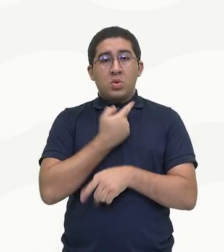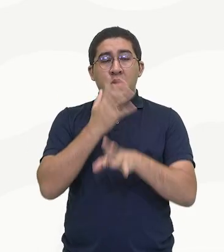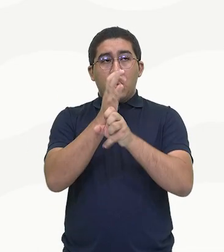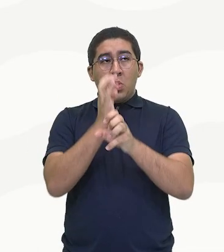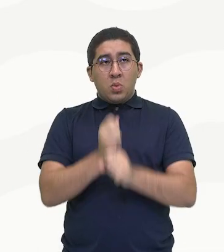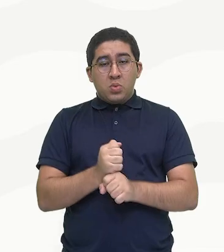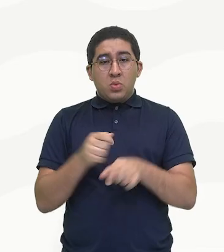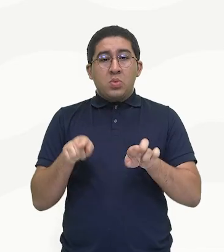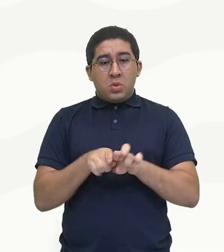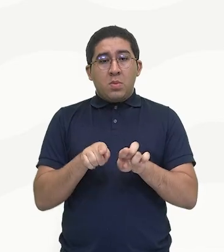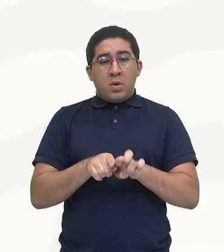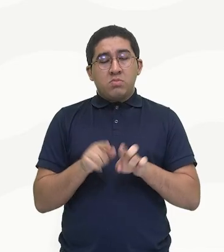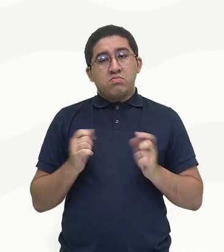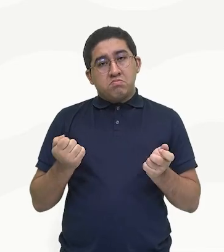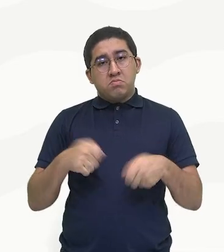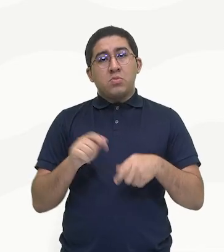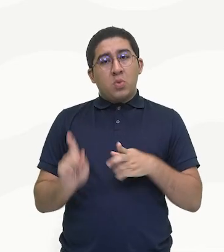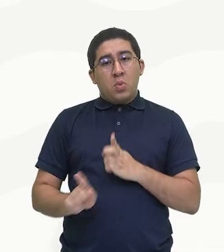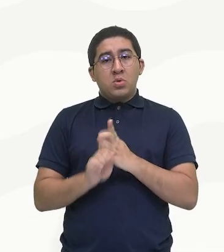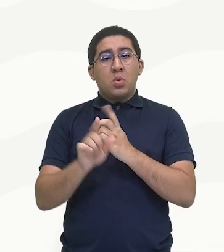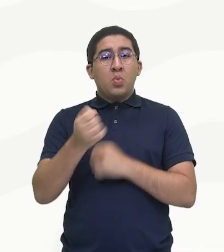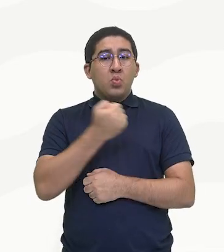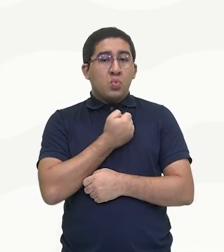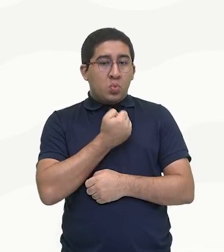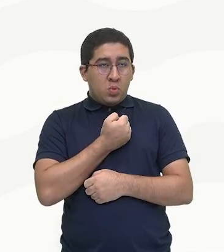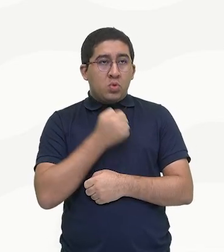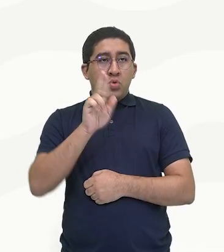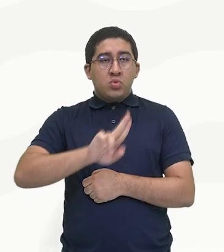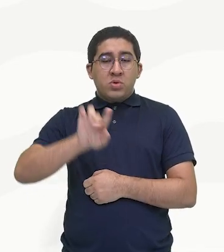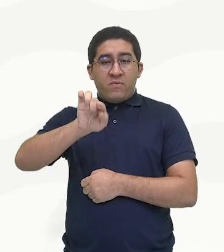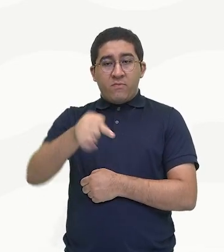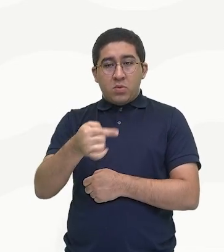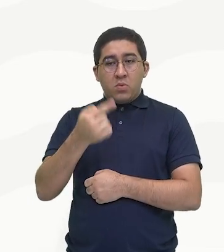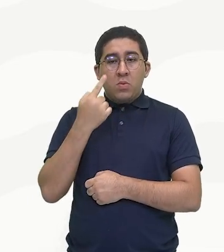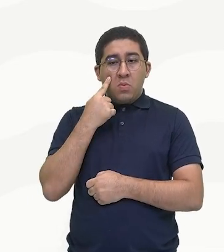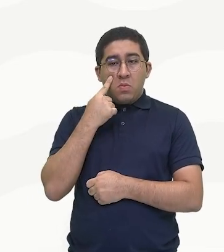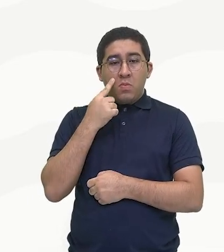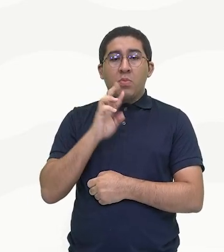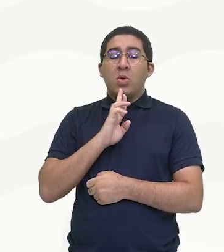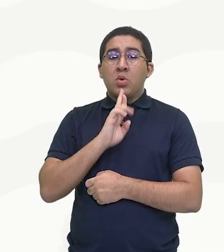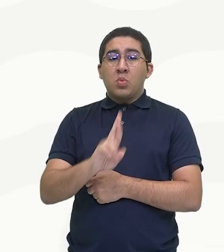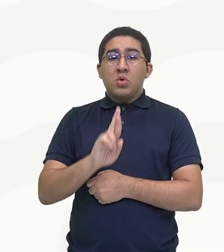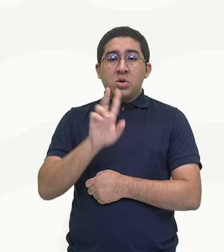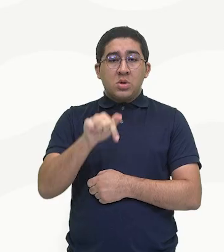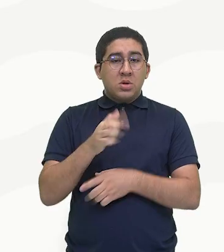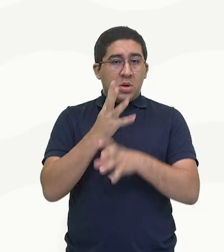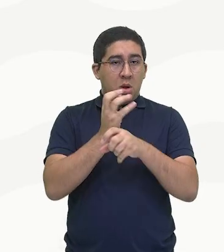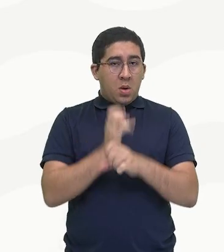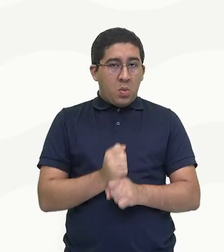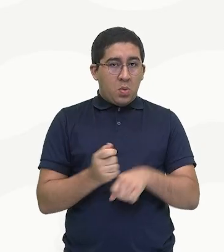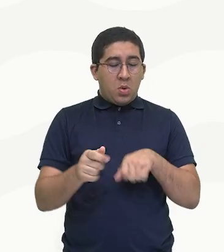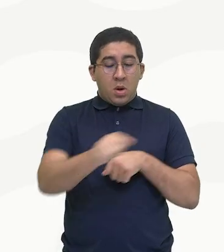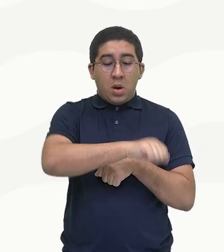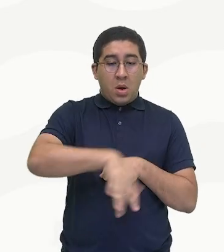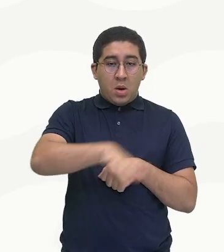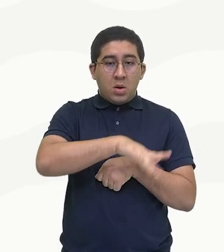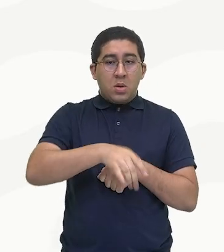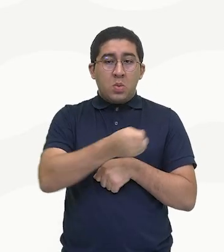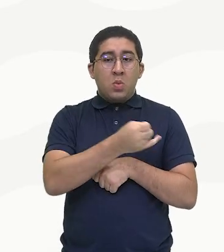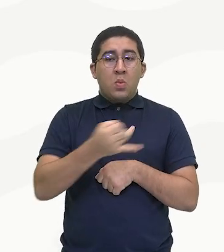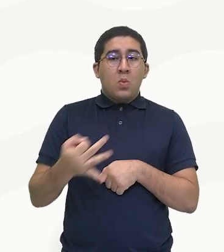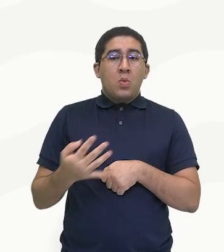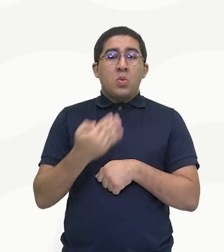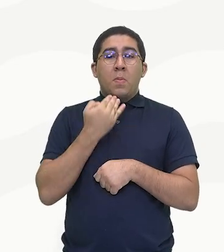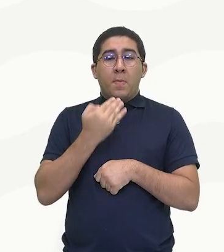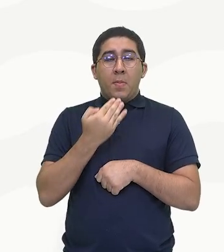calculadora, né? E nós chegaremos a um número decimal, tá? Então, o resultado dessa, então, área desmatada, que eu estou